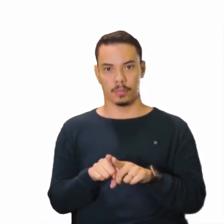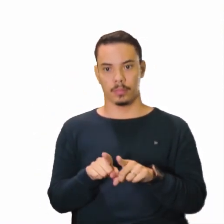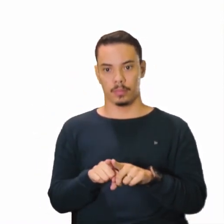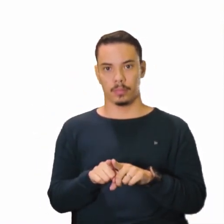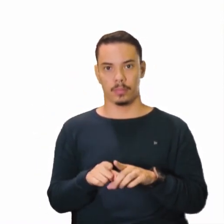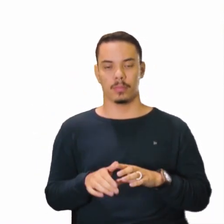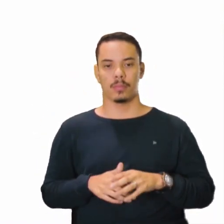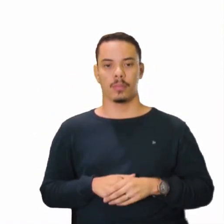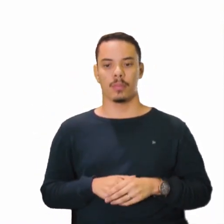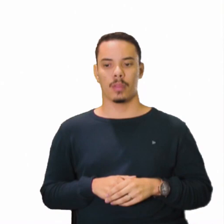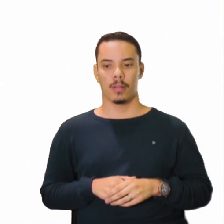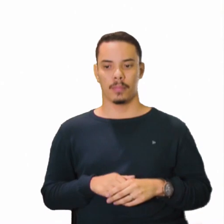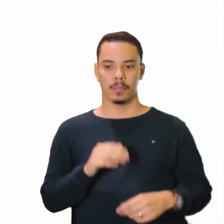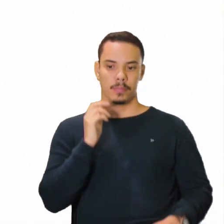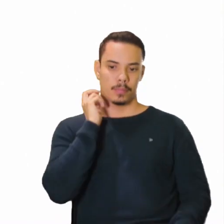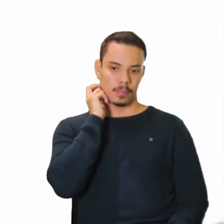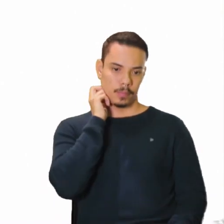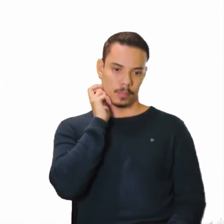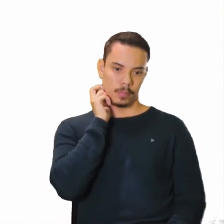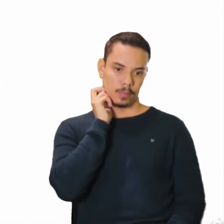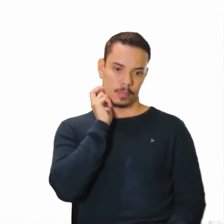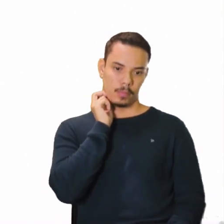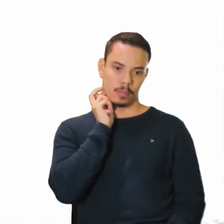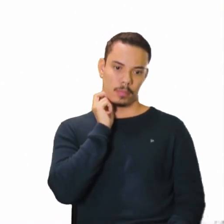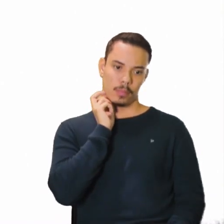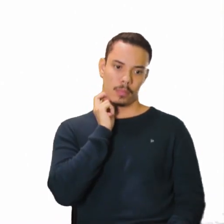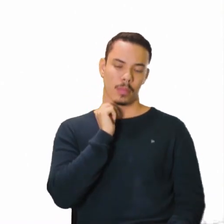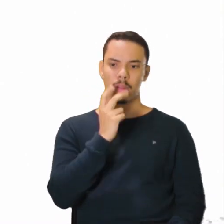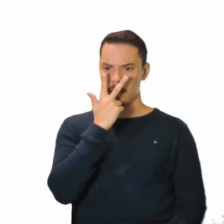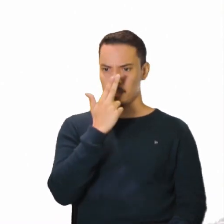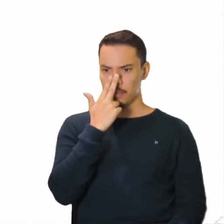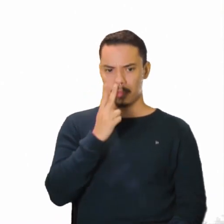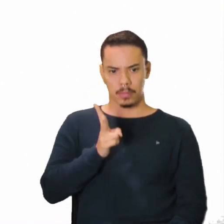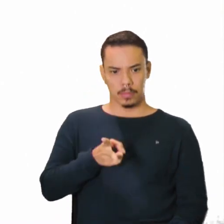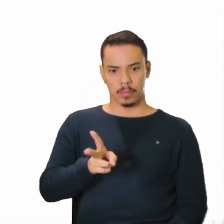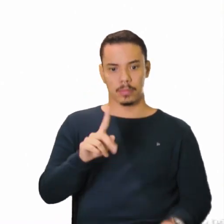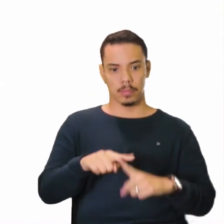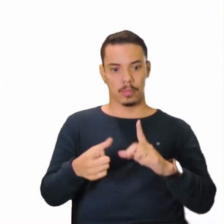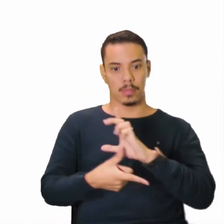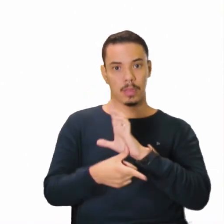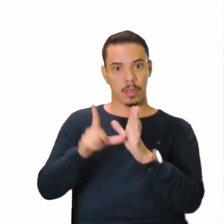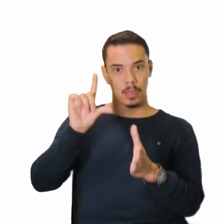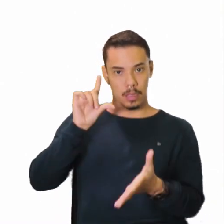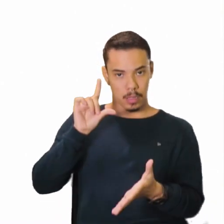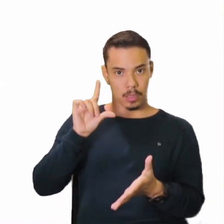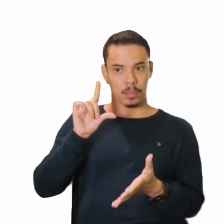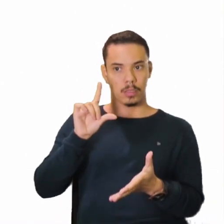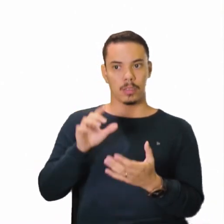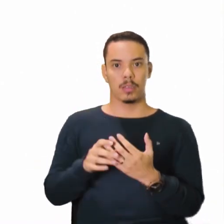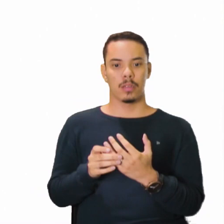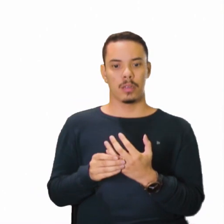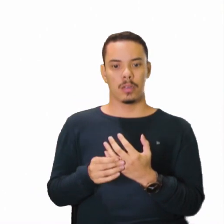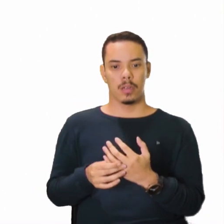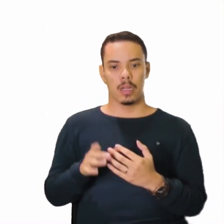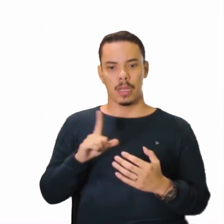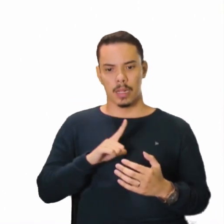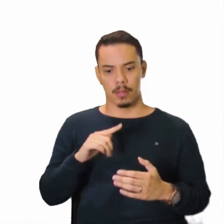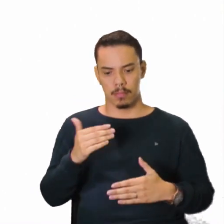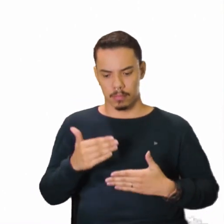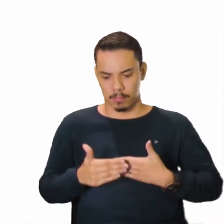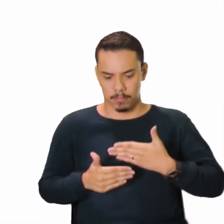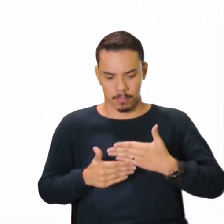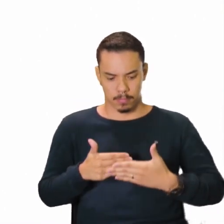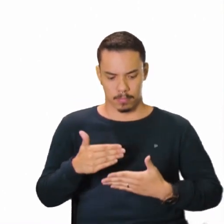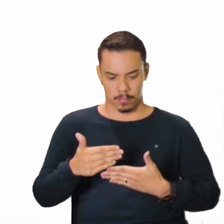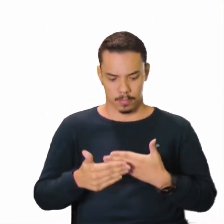condenado. Então aí, ó, eu tenho uma ação que ele seguia, mas antes dele seguir, ele pisava,